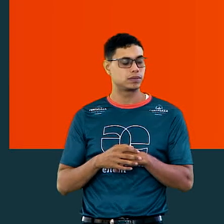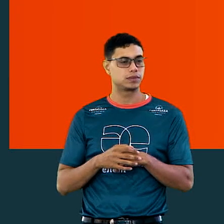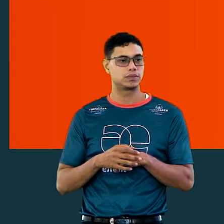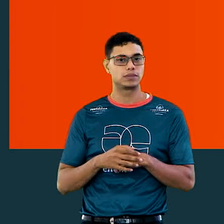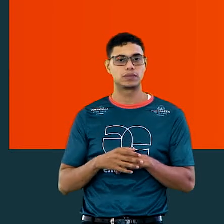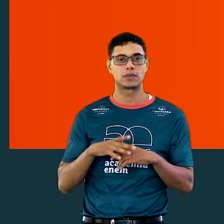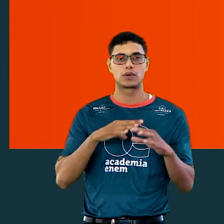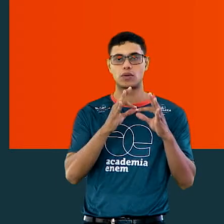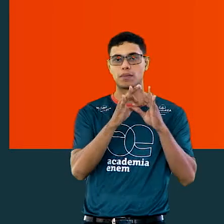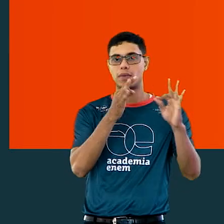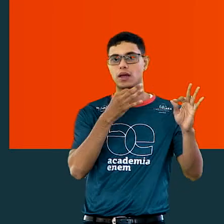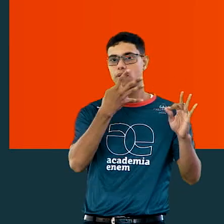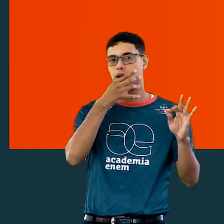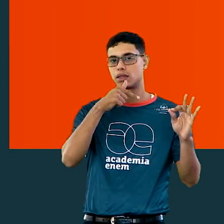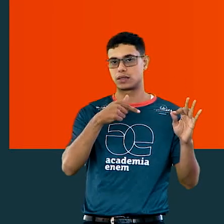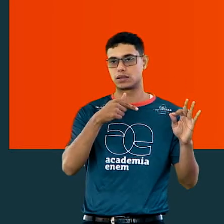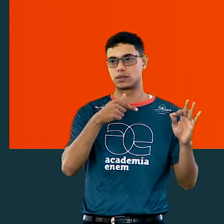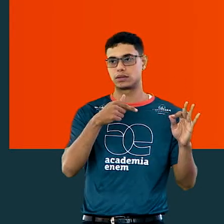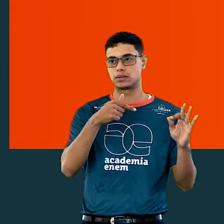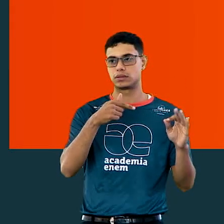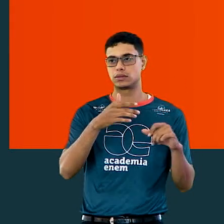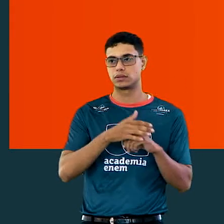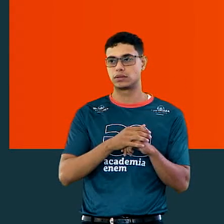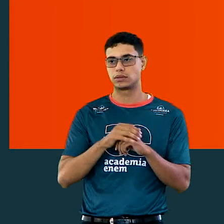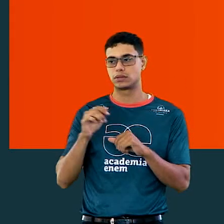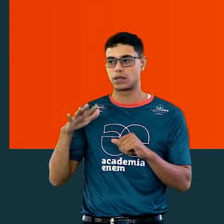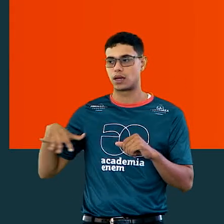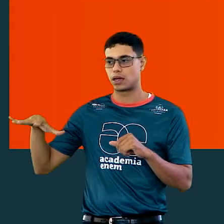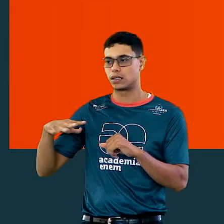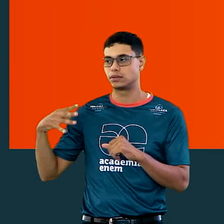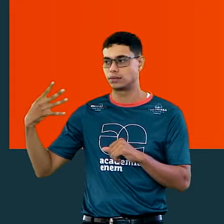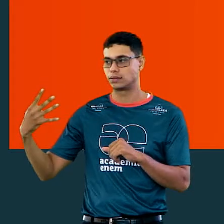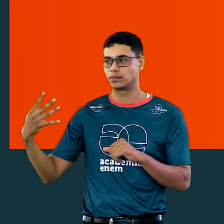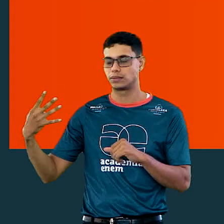Comprimento 47, área 4.